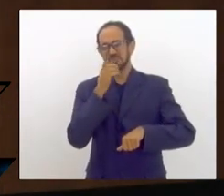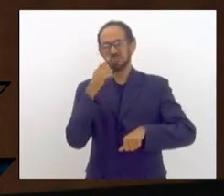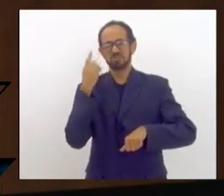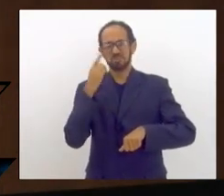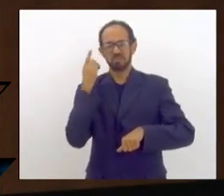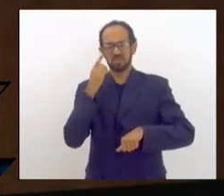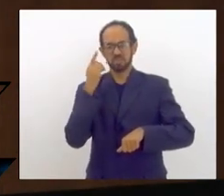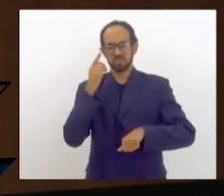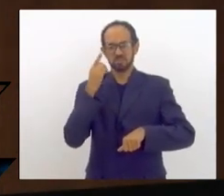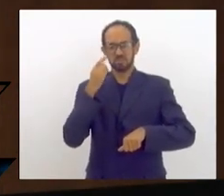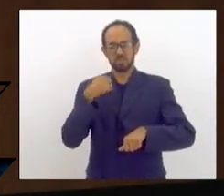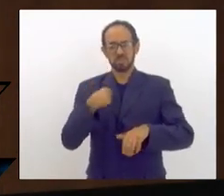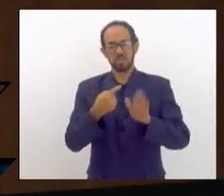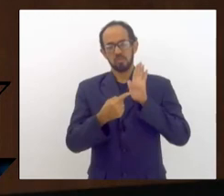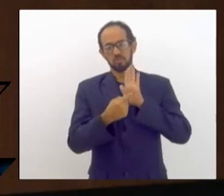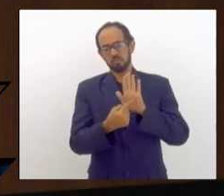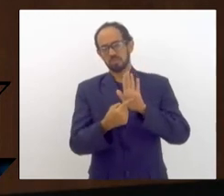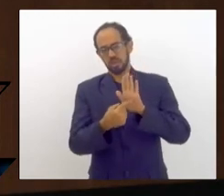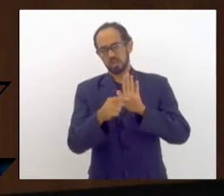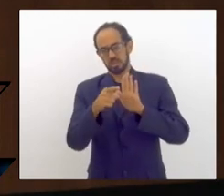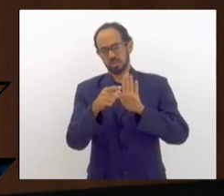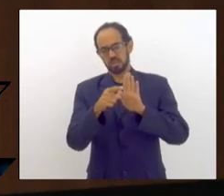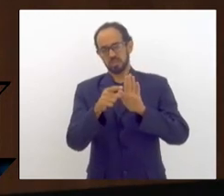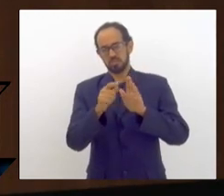matéria do UOL.